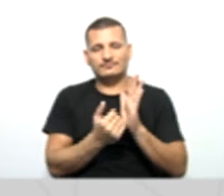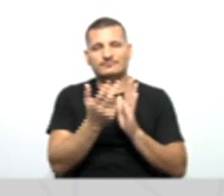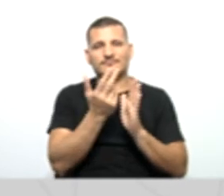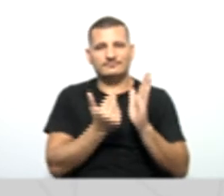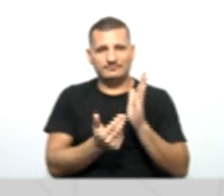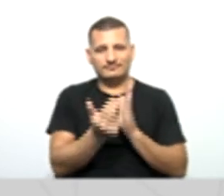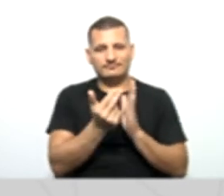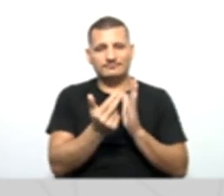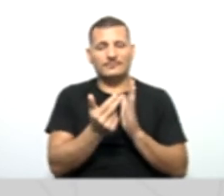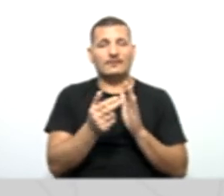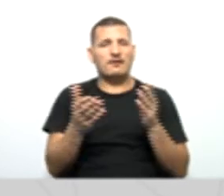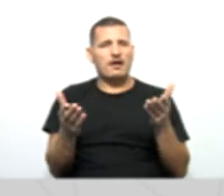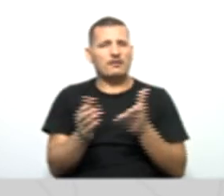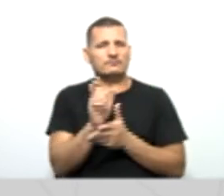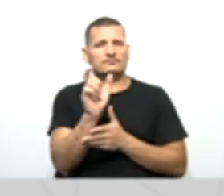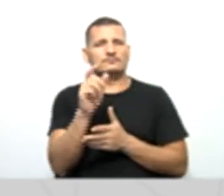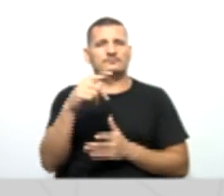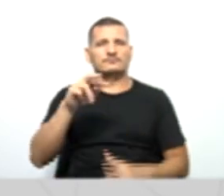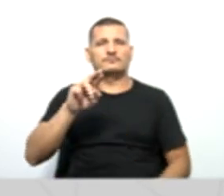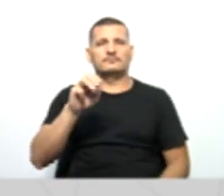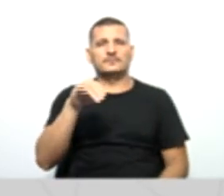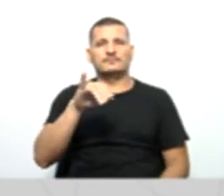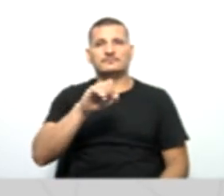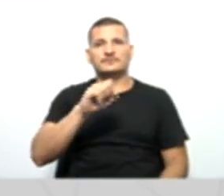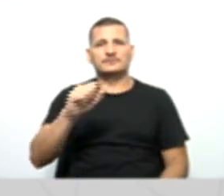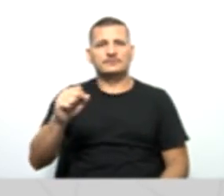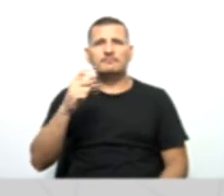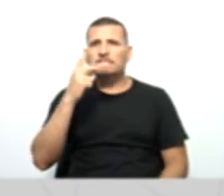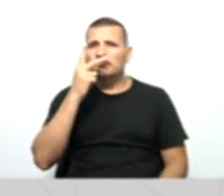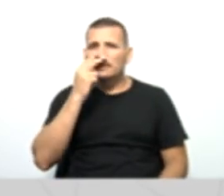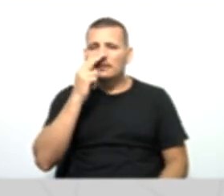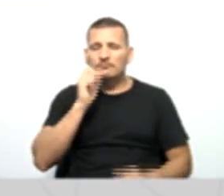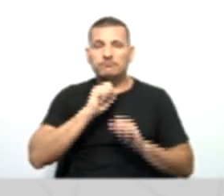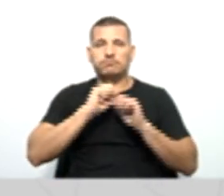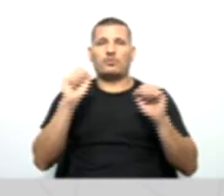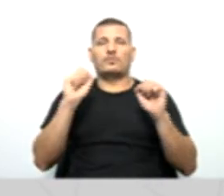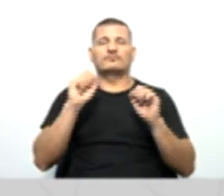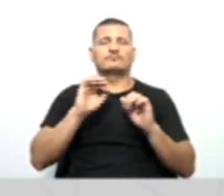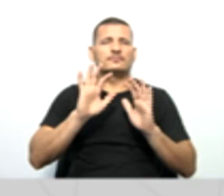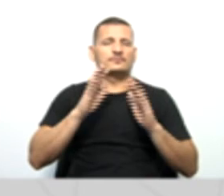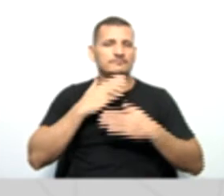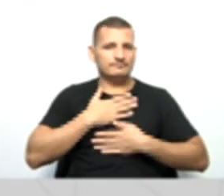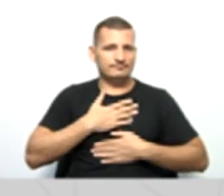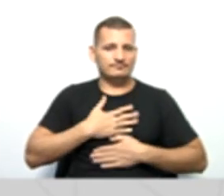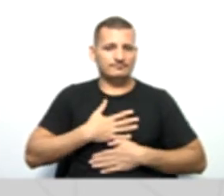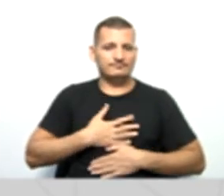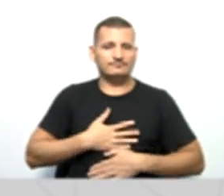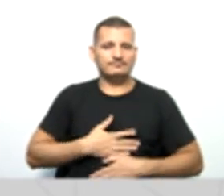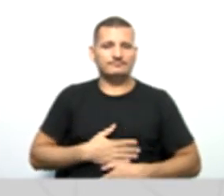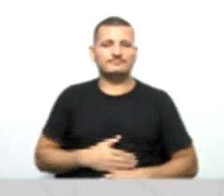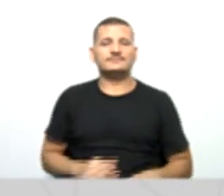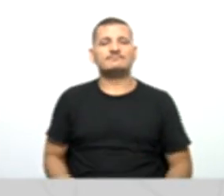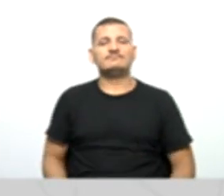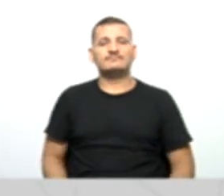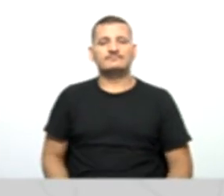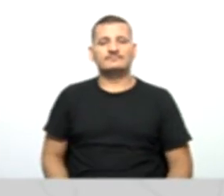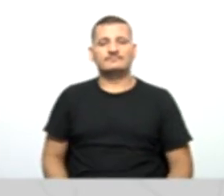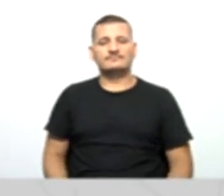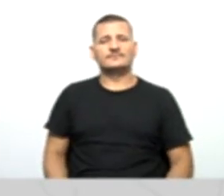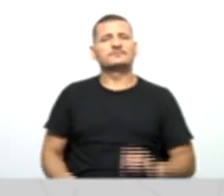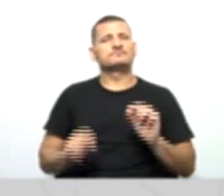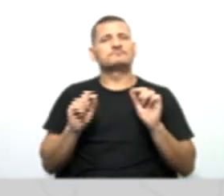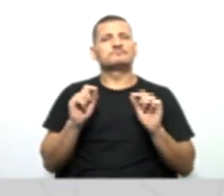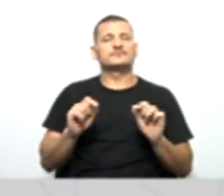de premissas, soa quase que uma bomba, né, gente, mas calma, vamos abrir um parêntese aqui para a gente definir o